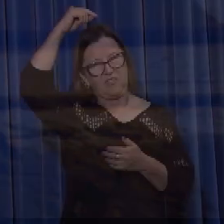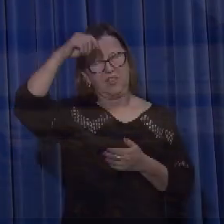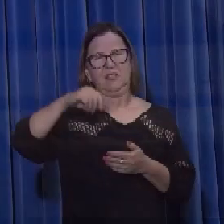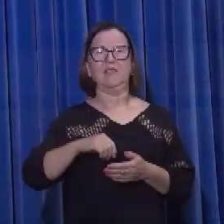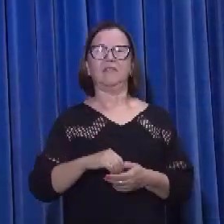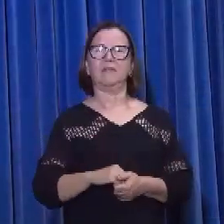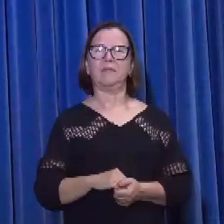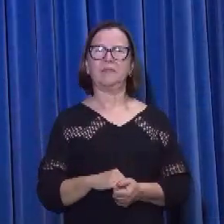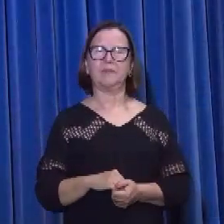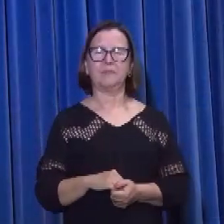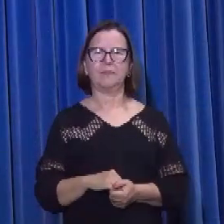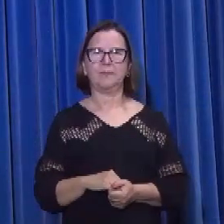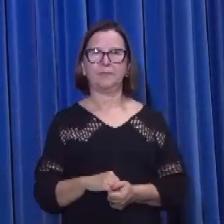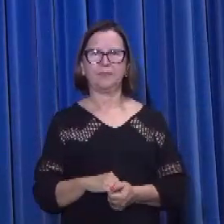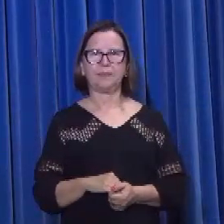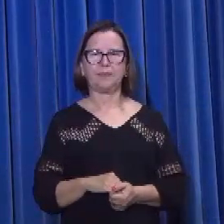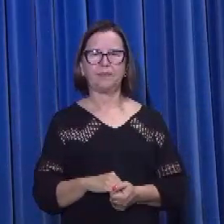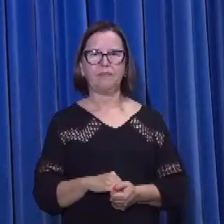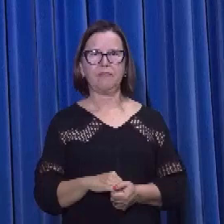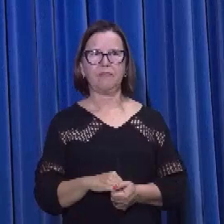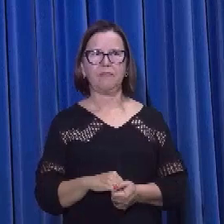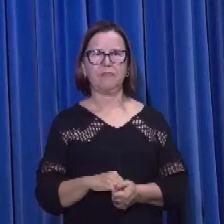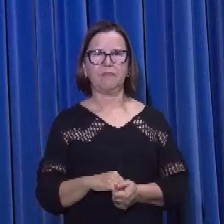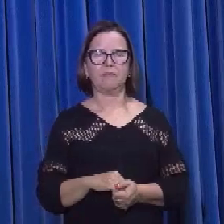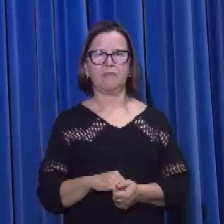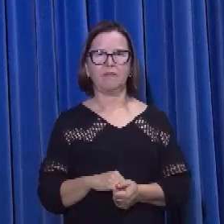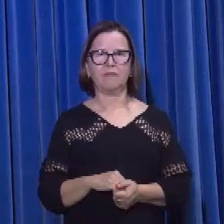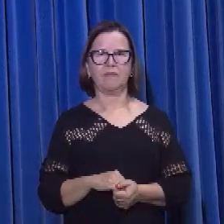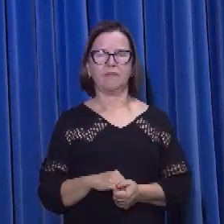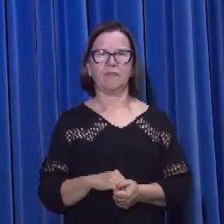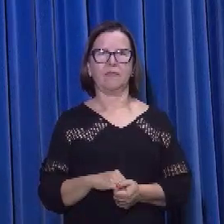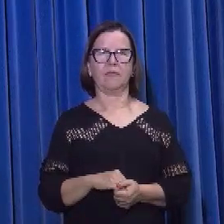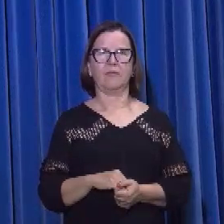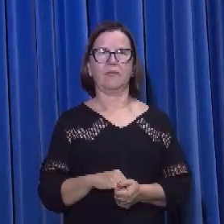7:51. A resistência a Deus